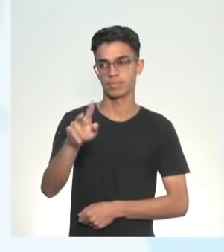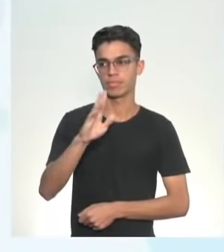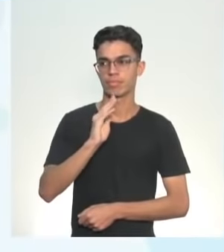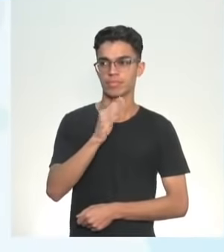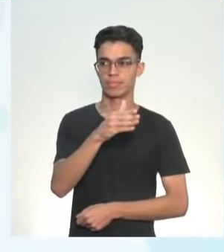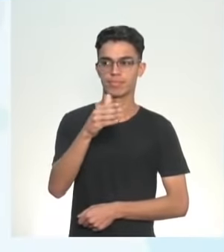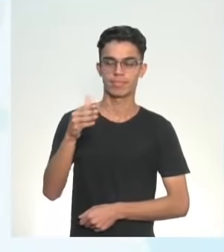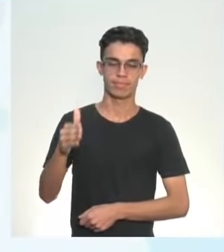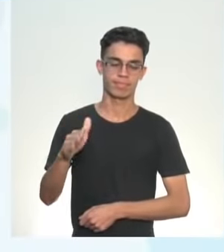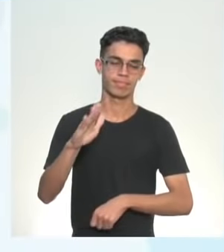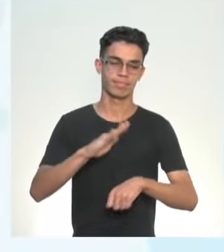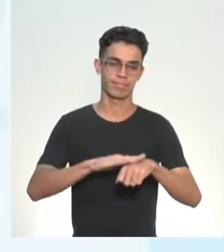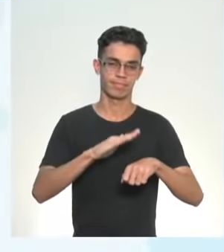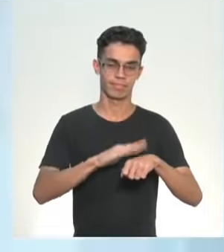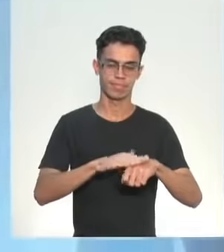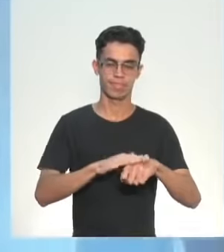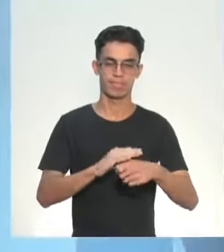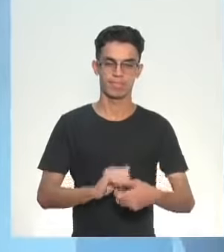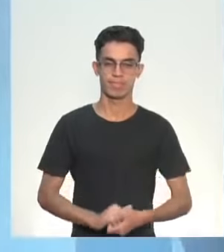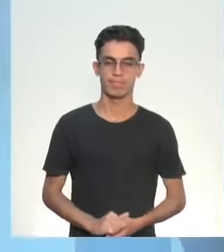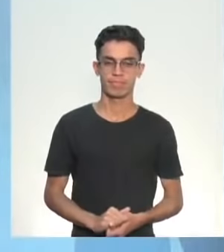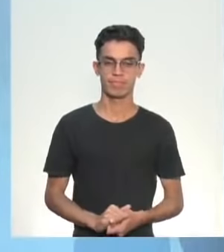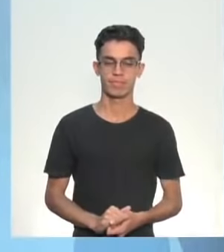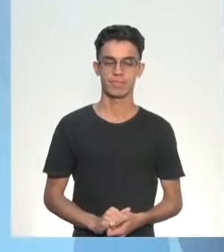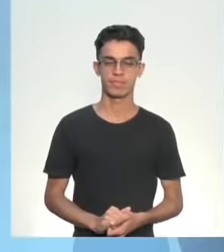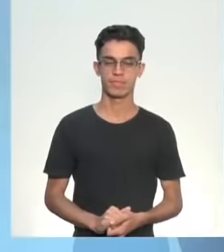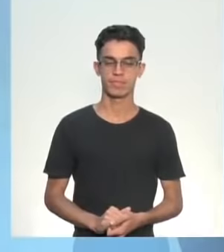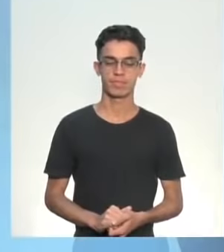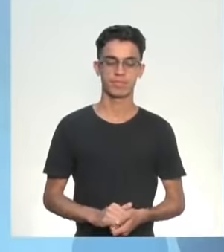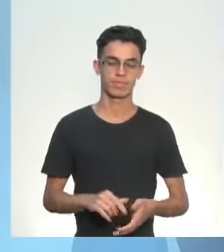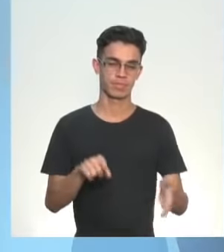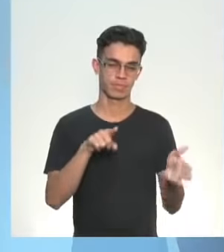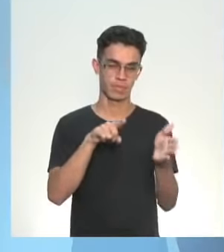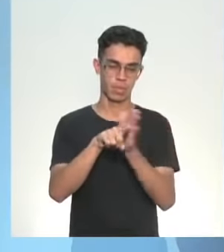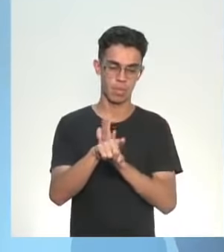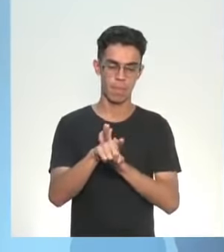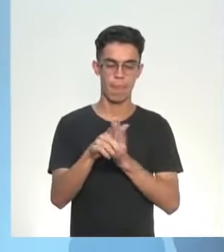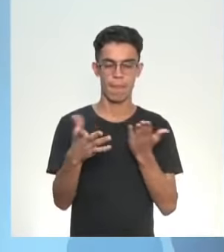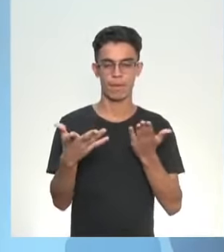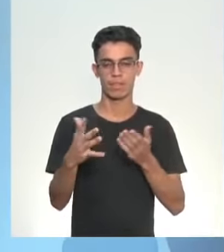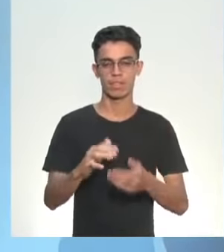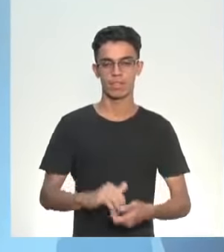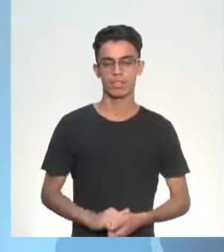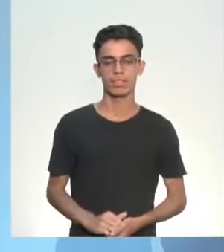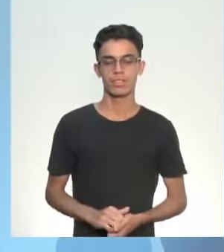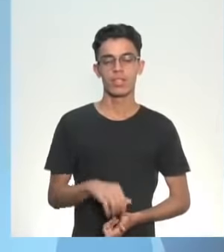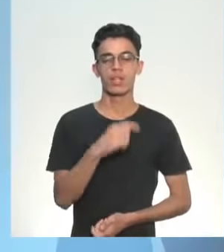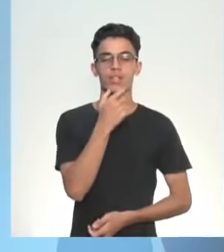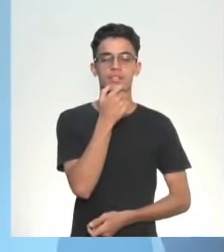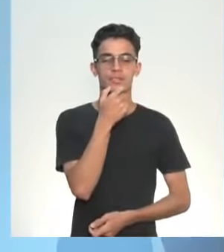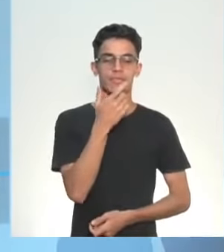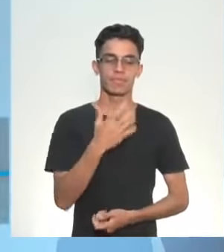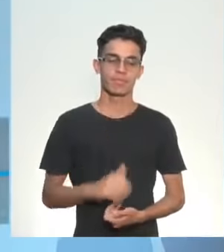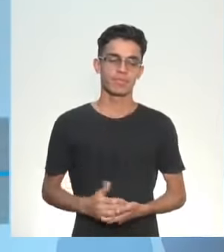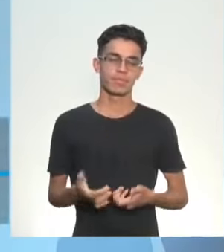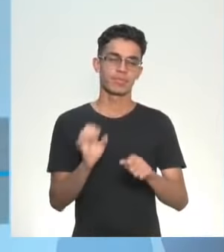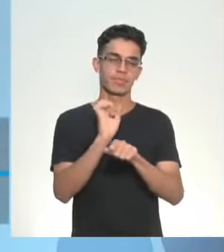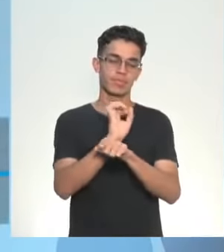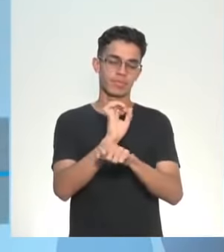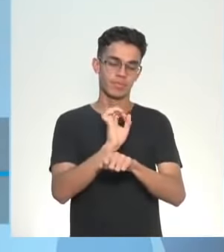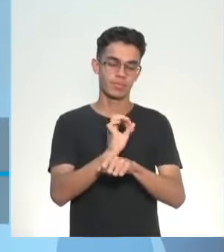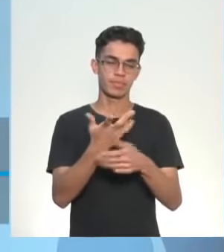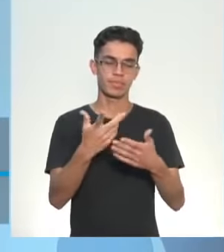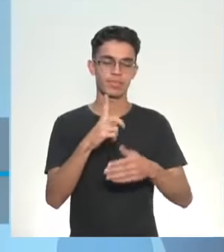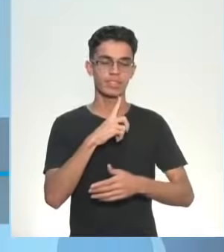você faz alguma coisa então a gente vai trabalhar com esse tipo de pergunta e a lógica se eu falo Raul offend you eu já Espero